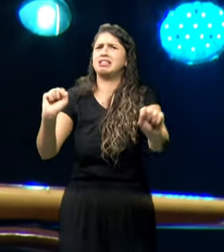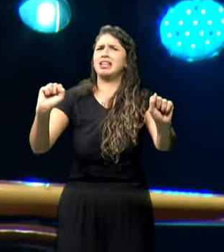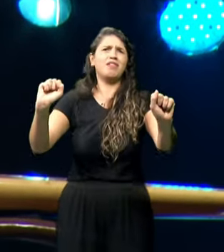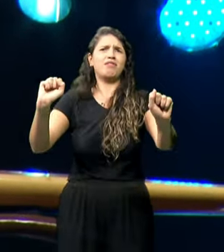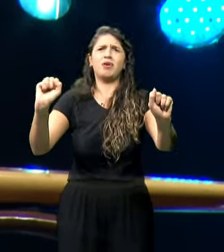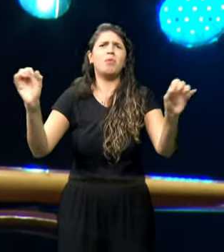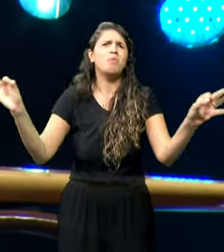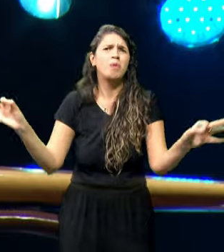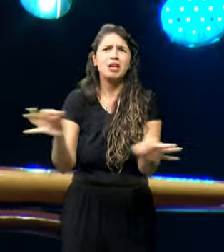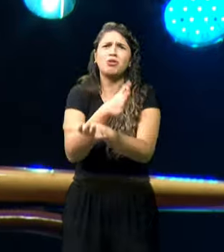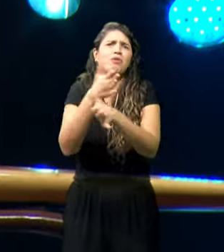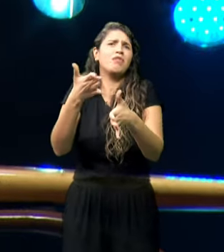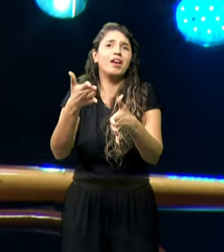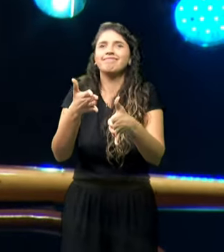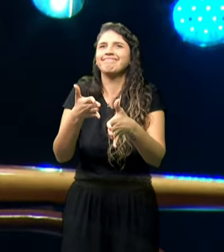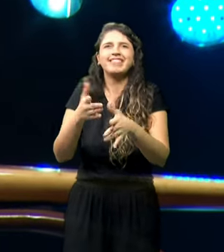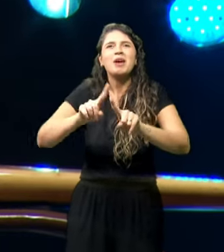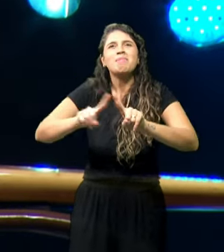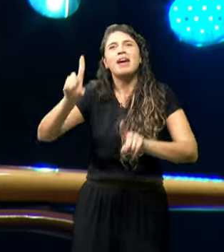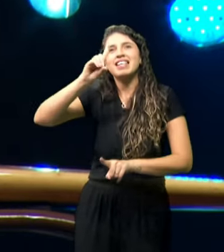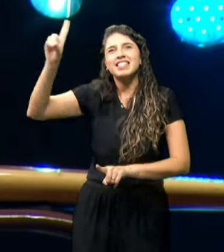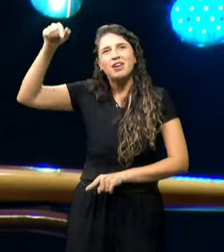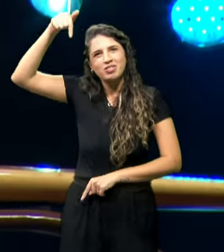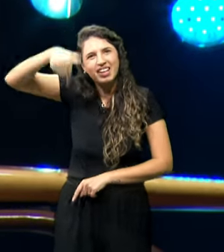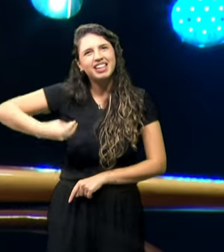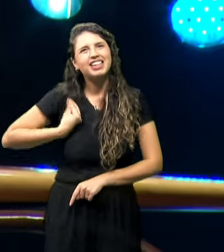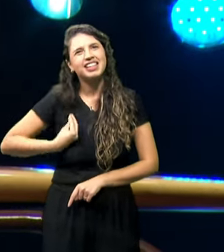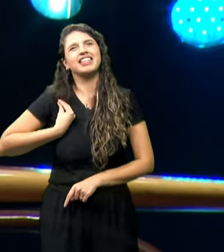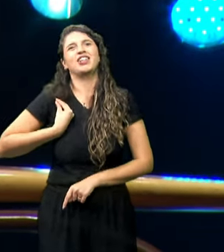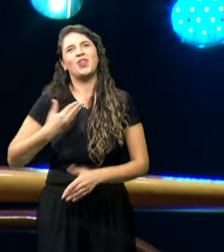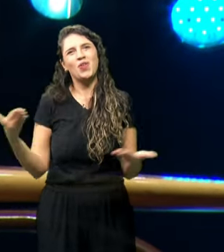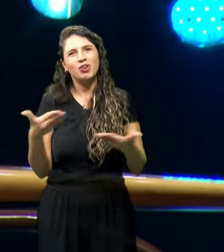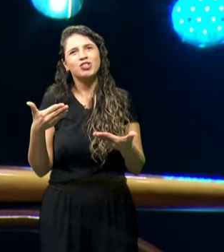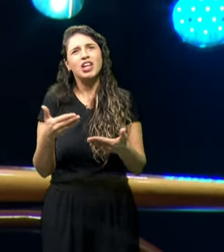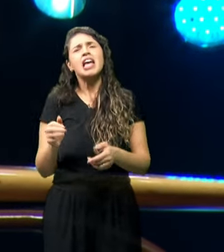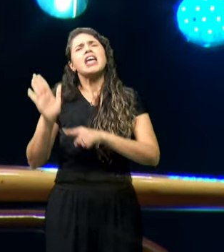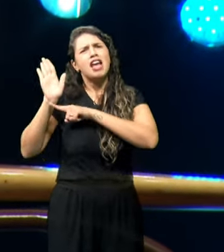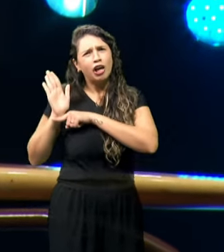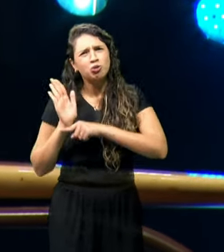é o teu Deus, ele pode te ajudar a romper coisas que você não pode.